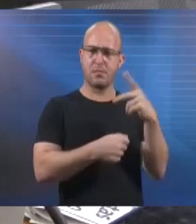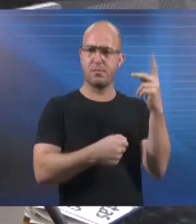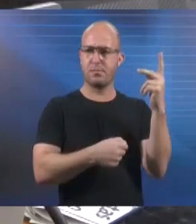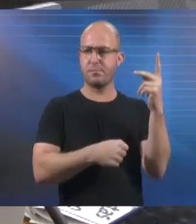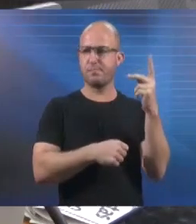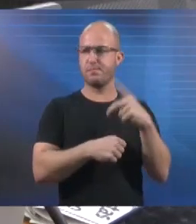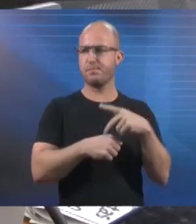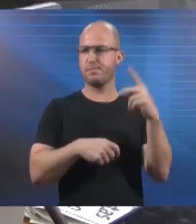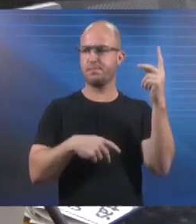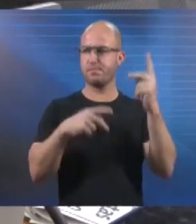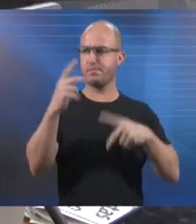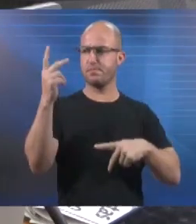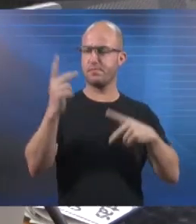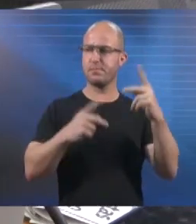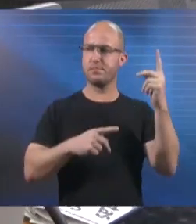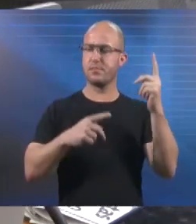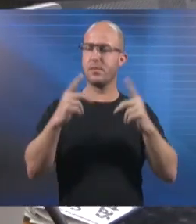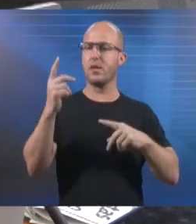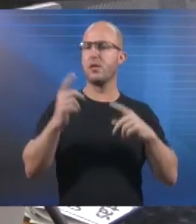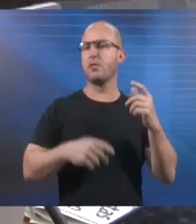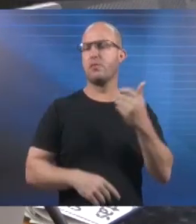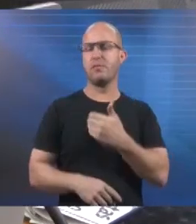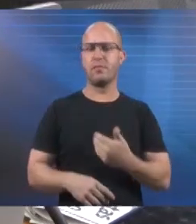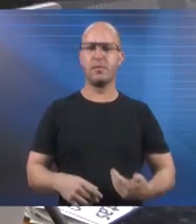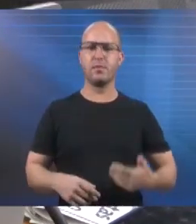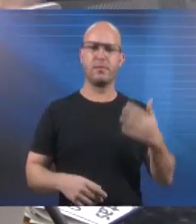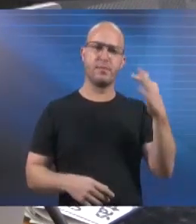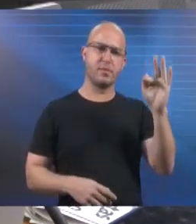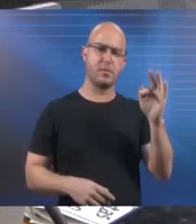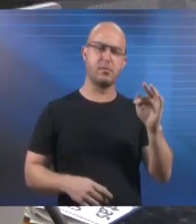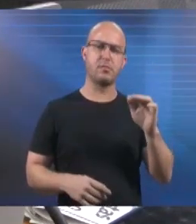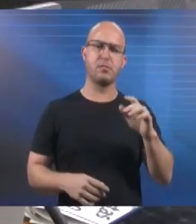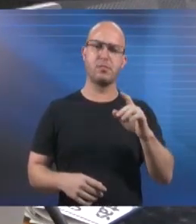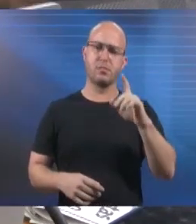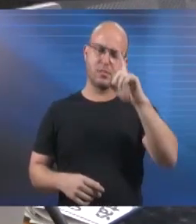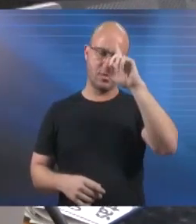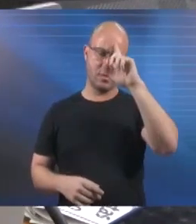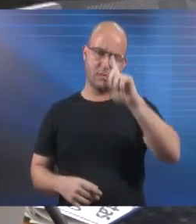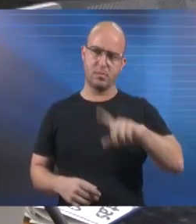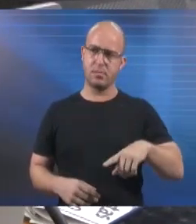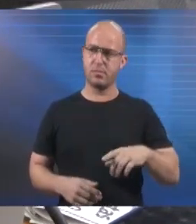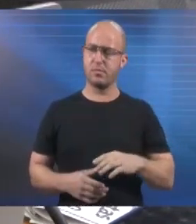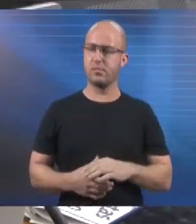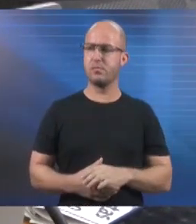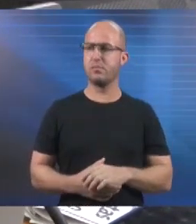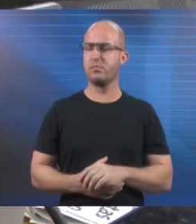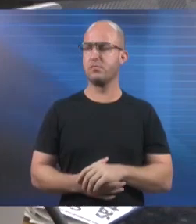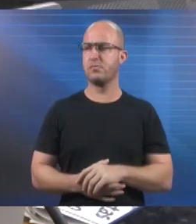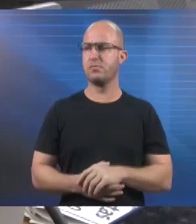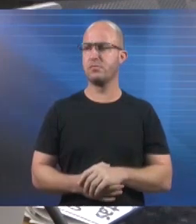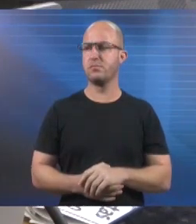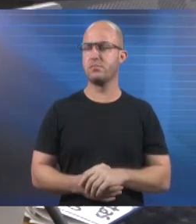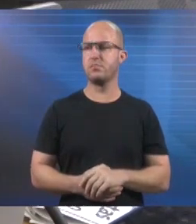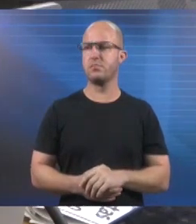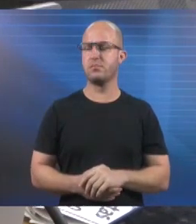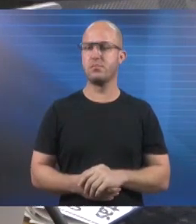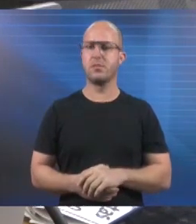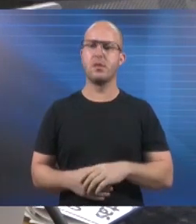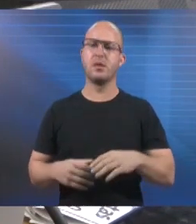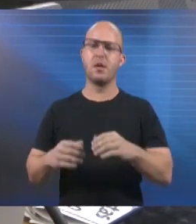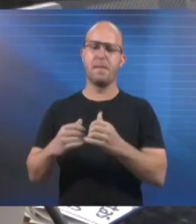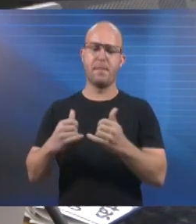empresa o governo federal domina que é da margem